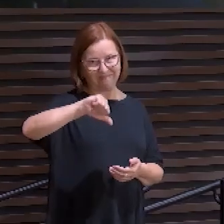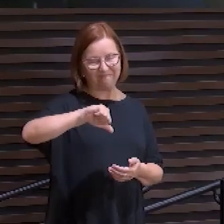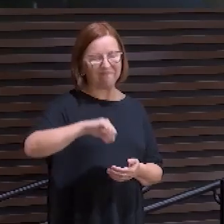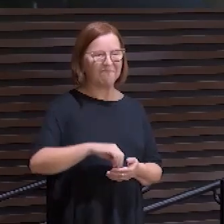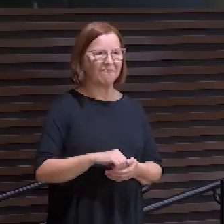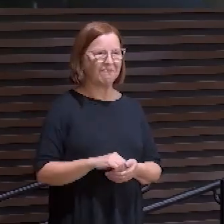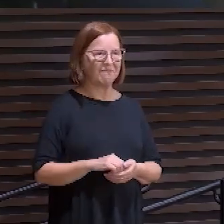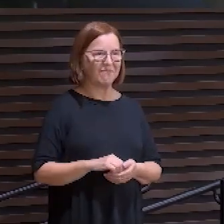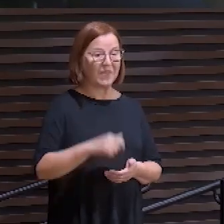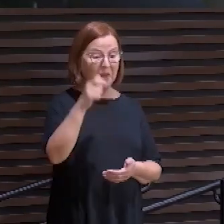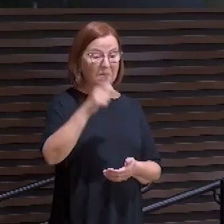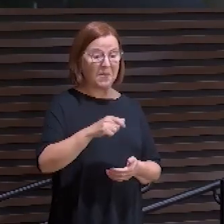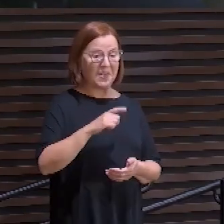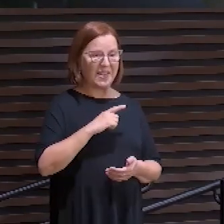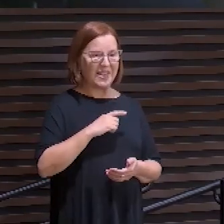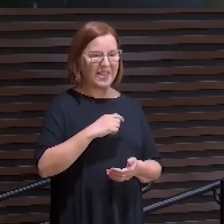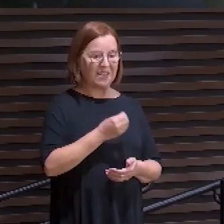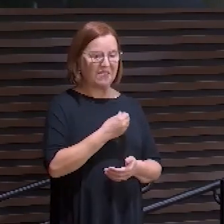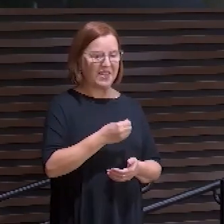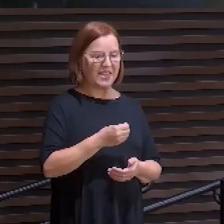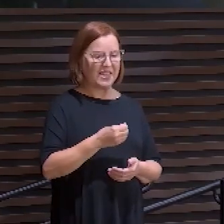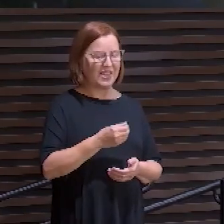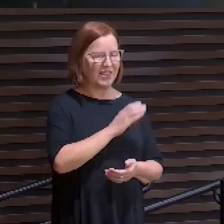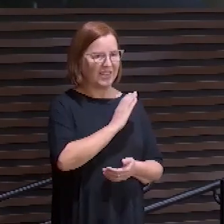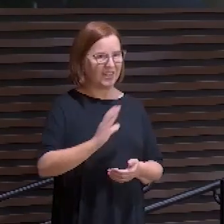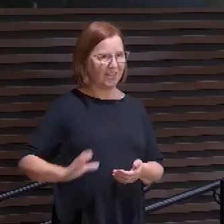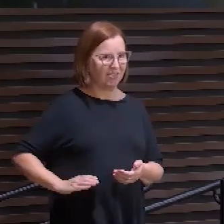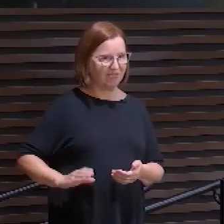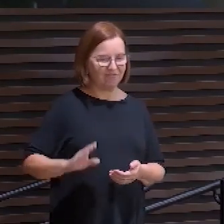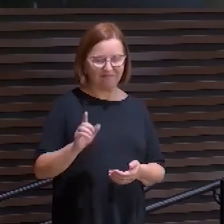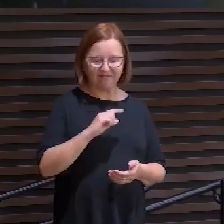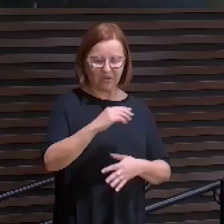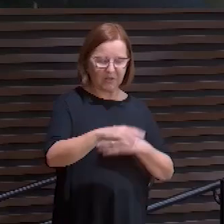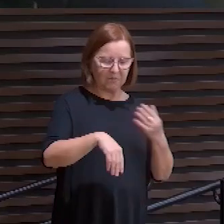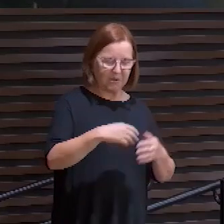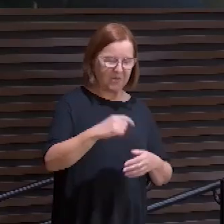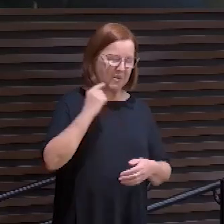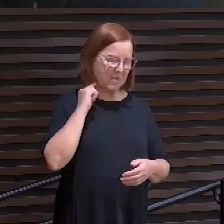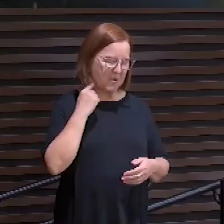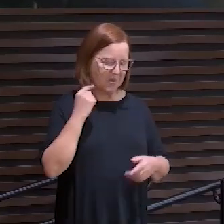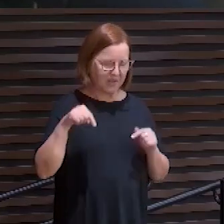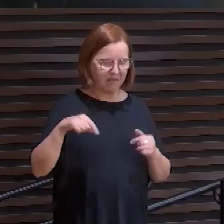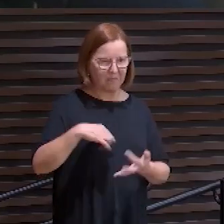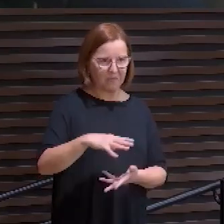Aquele que tem a vida de Cristo não fica enlameado com a sujeira deste mundo.